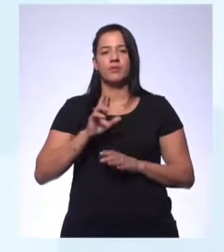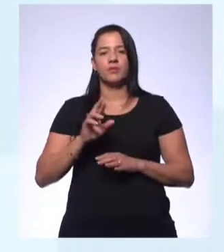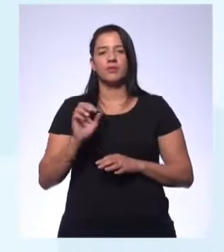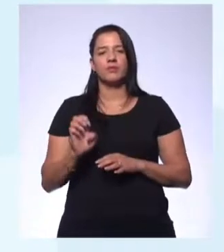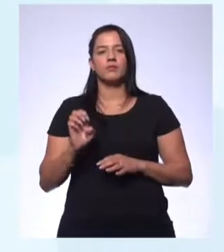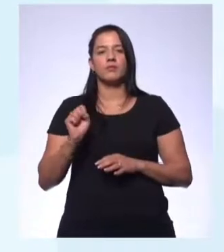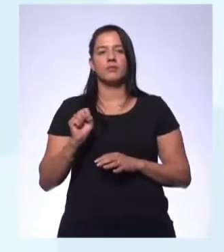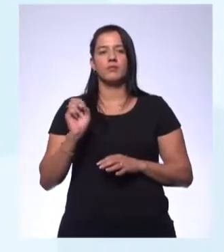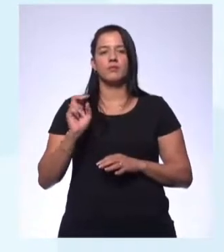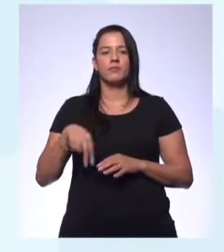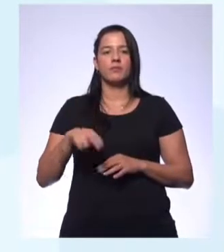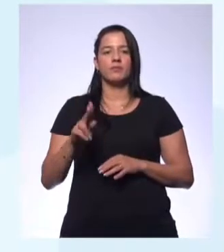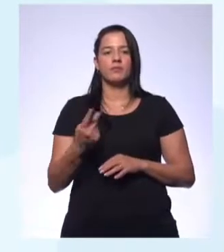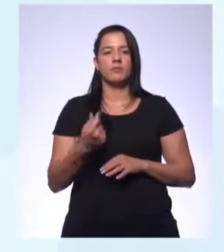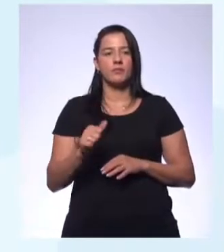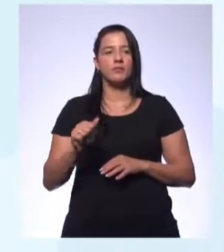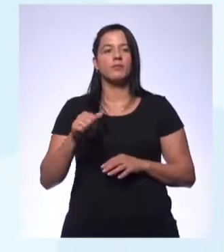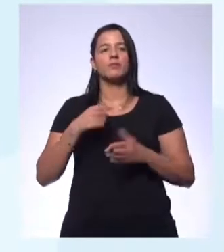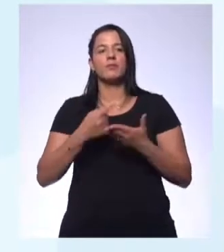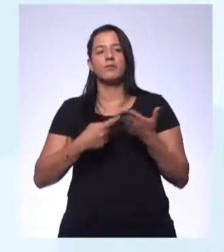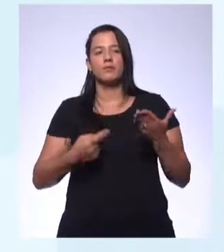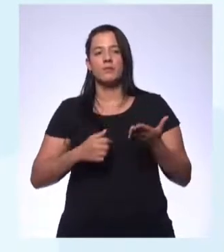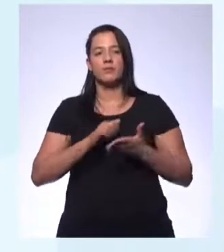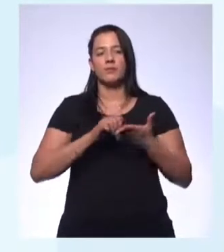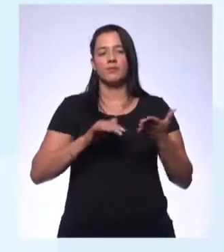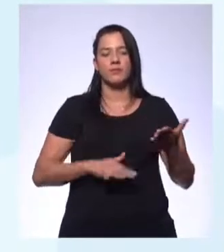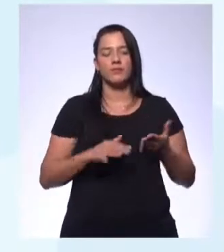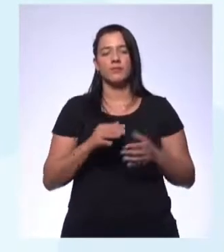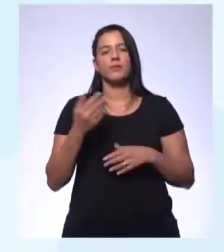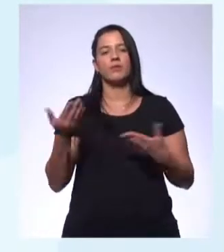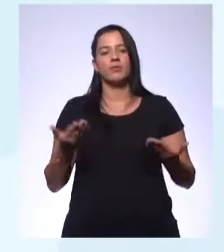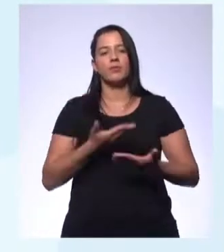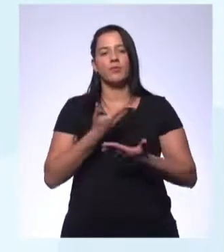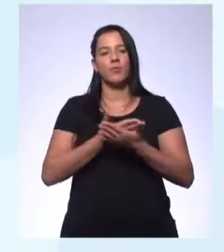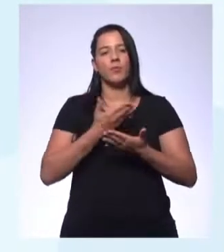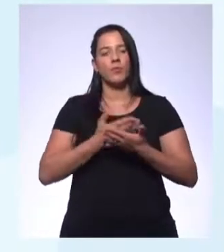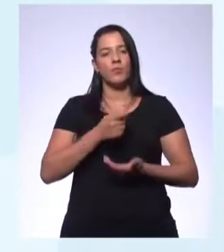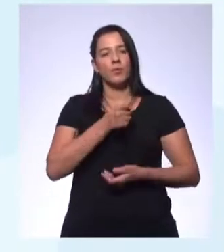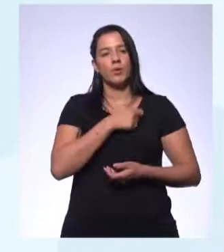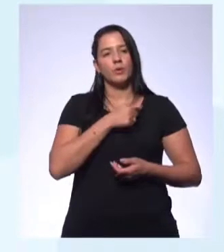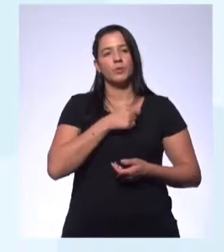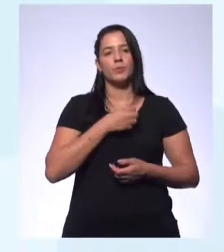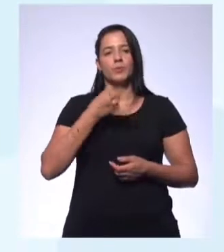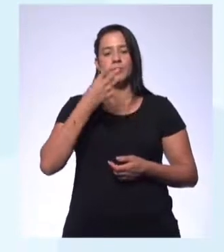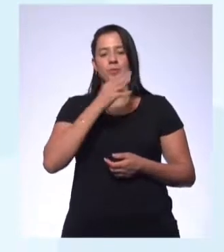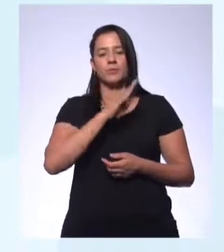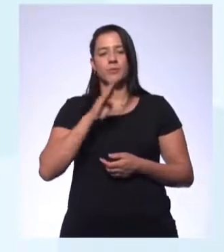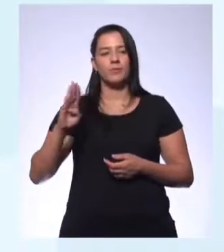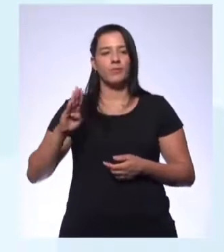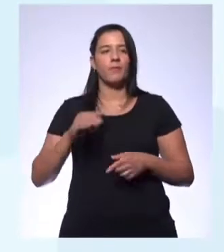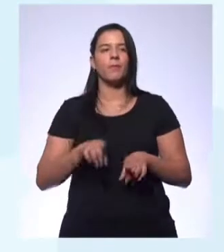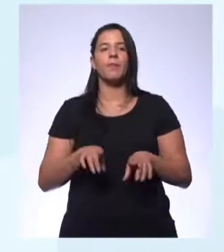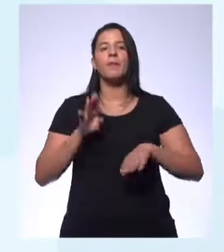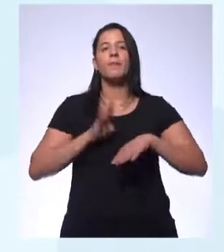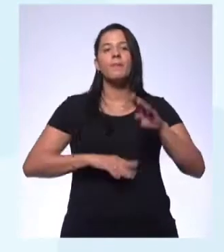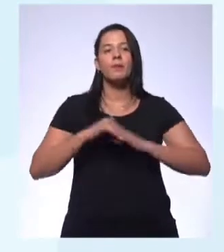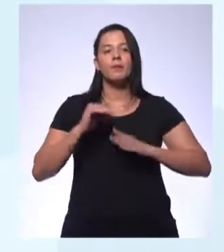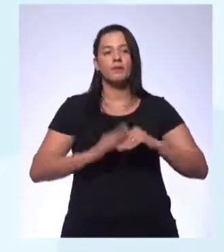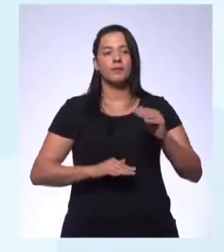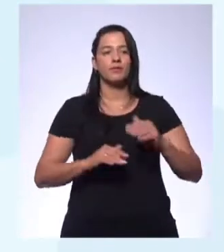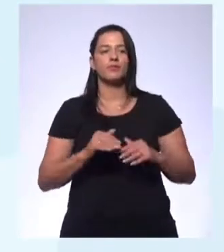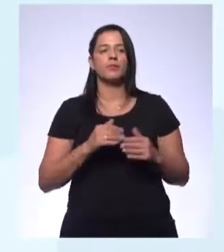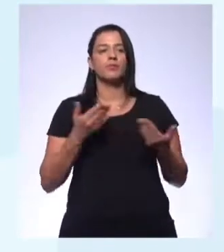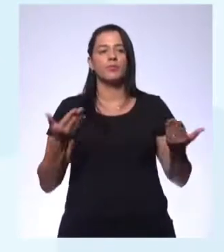das atividades do caderno do aluno do terceiro bimestre. Habilidades: elaborar estratégias de leitura respeitando